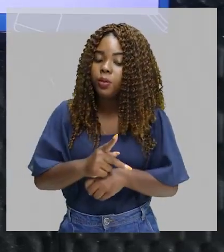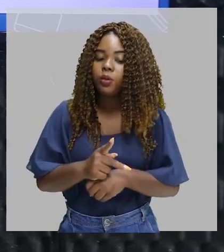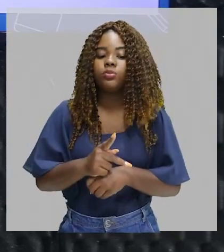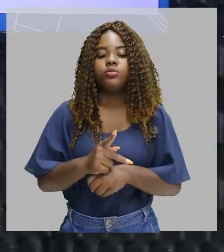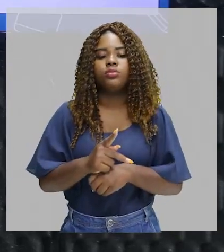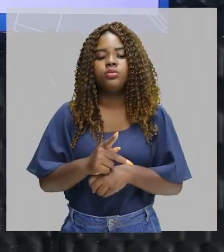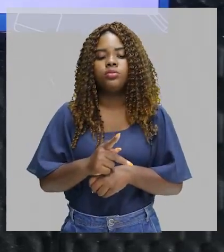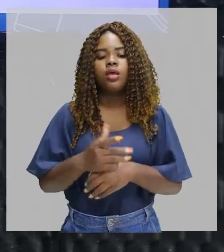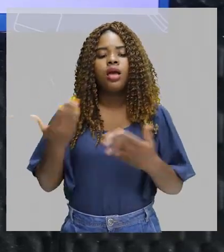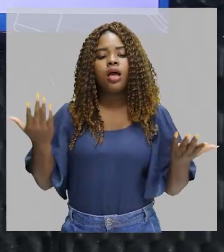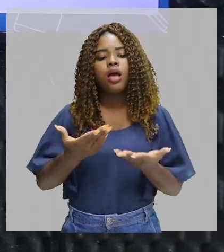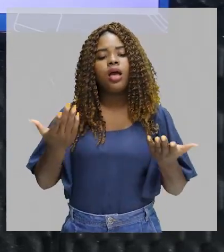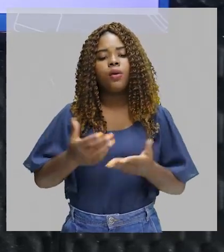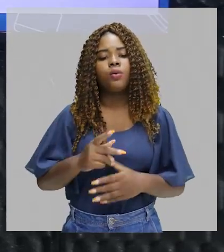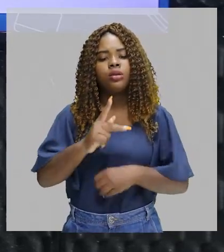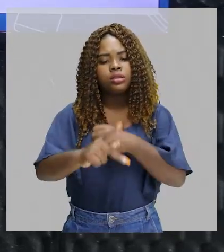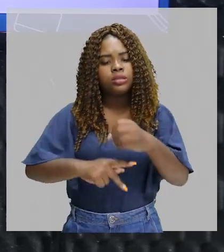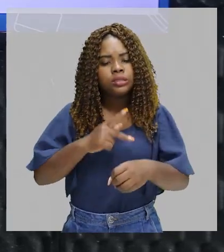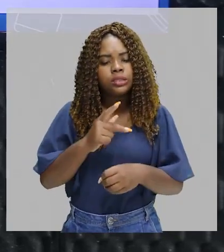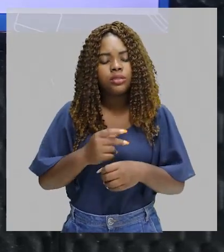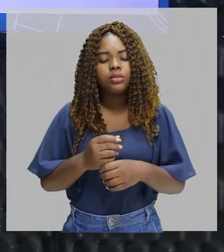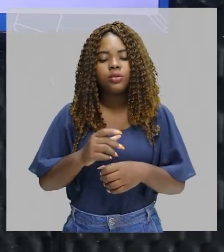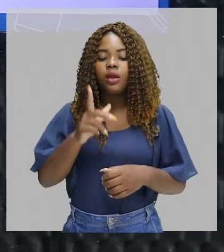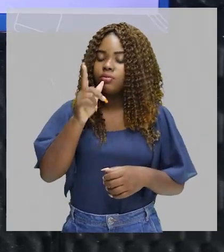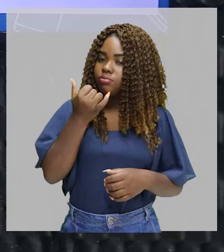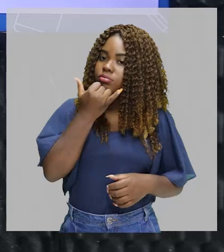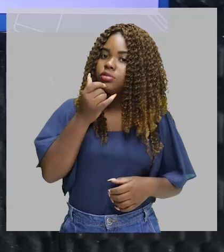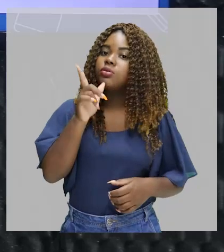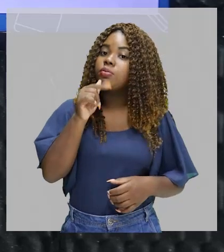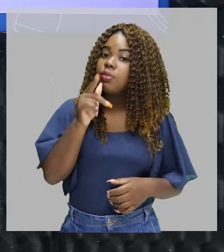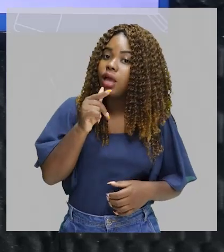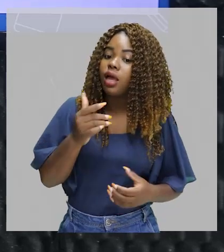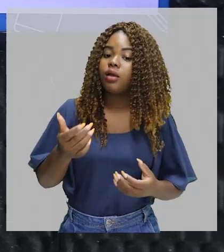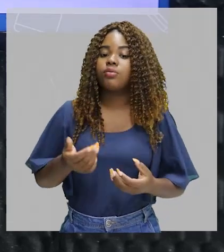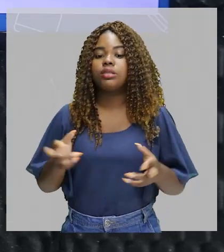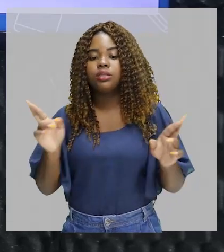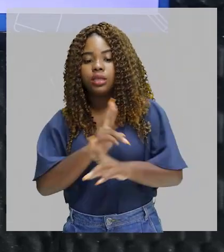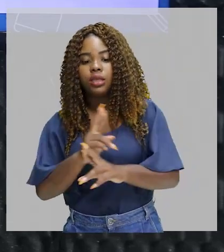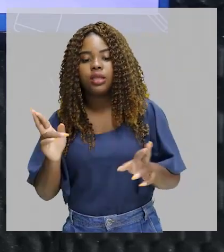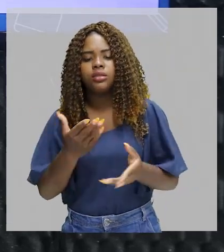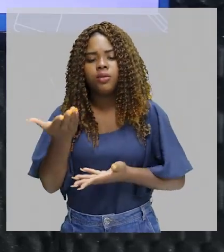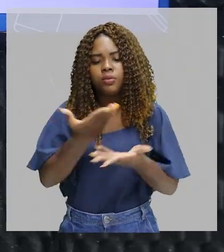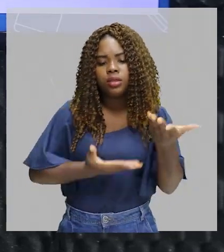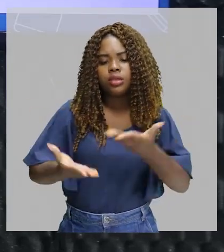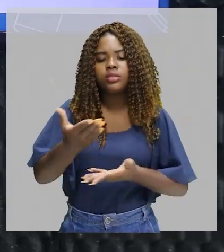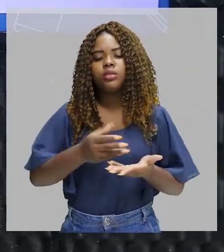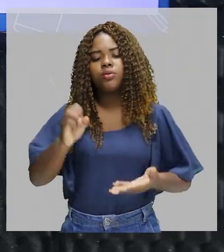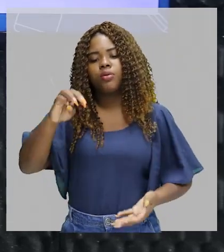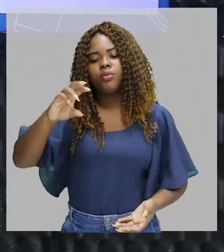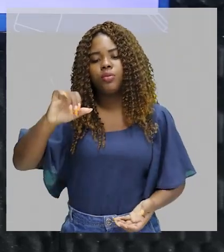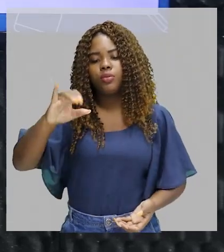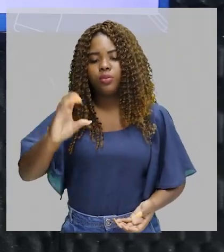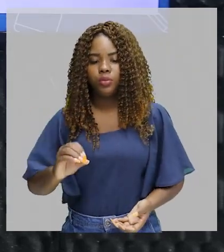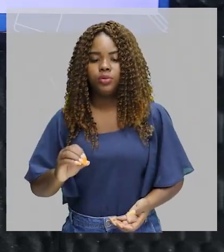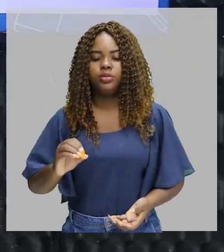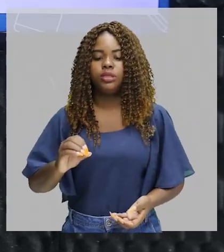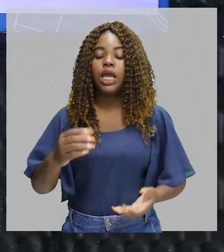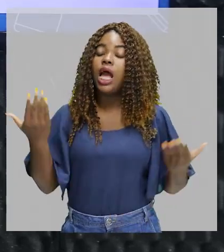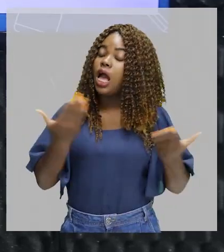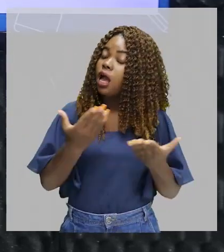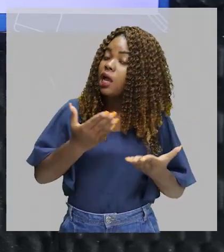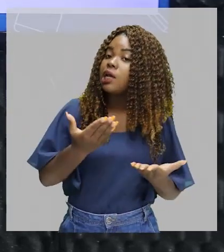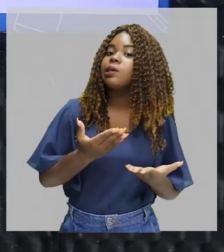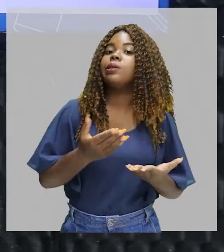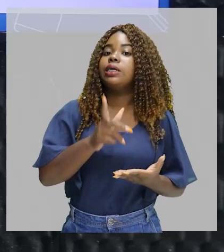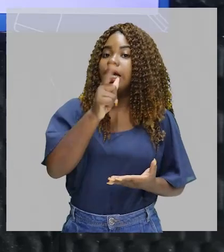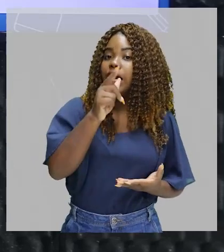mesma água interagindo com a amônia, ok? A água que vai liberar, agora é a água que vai liberar,